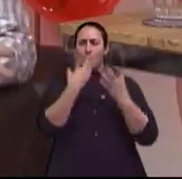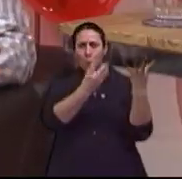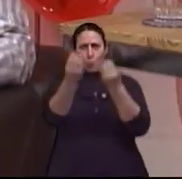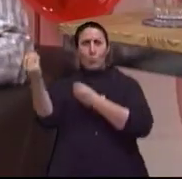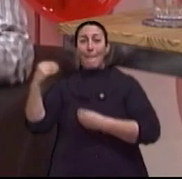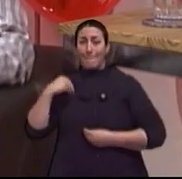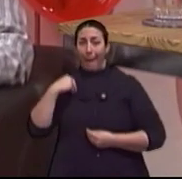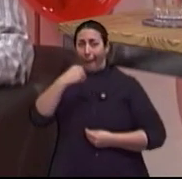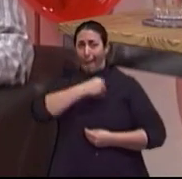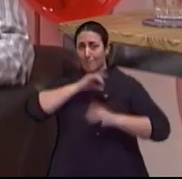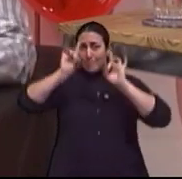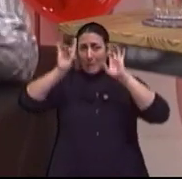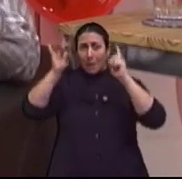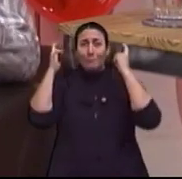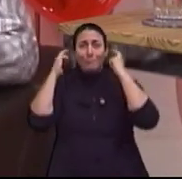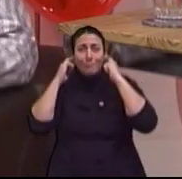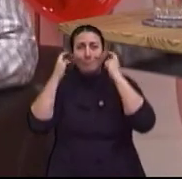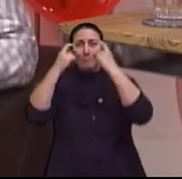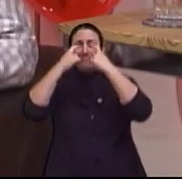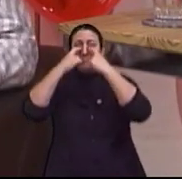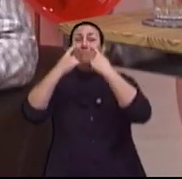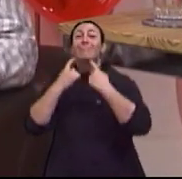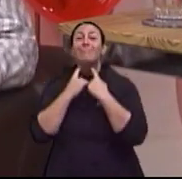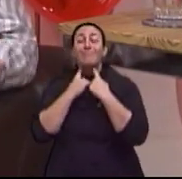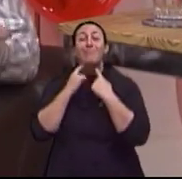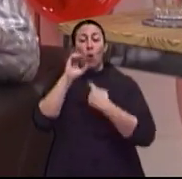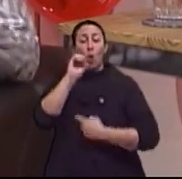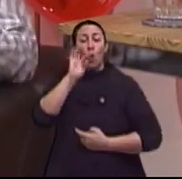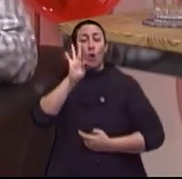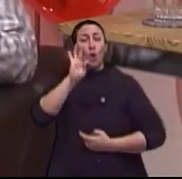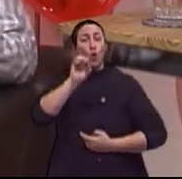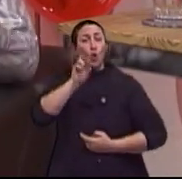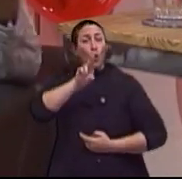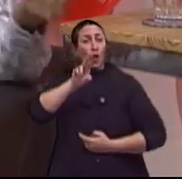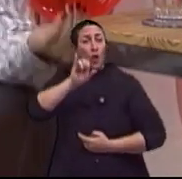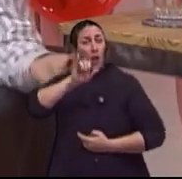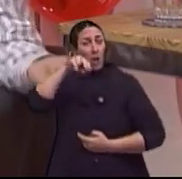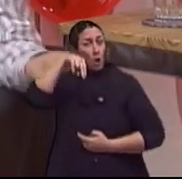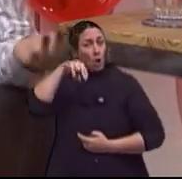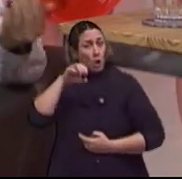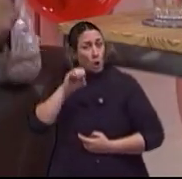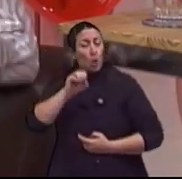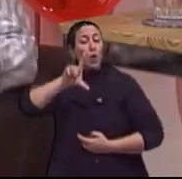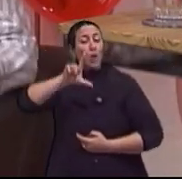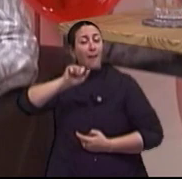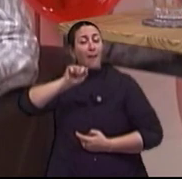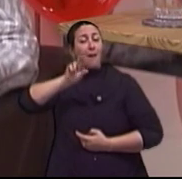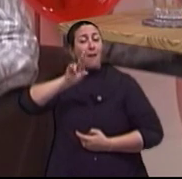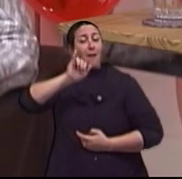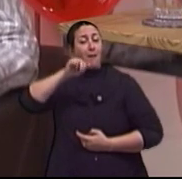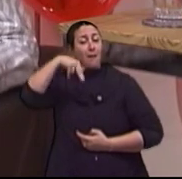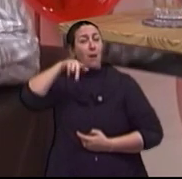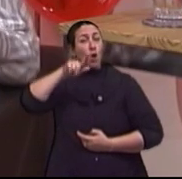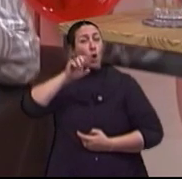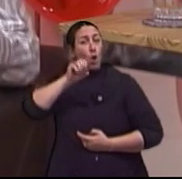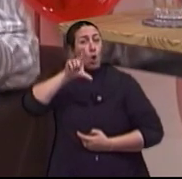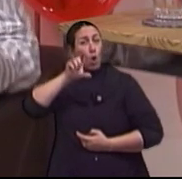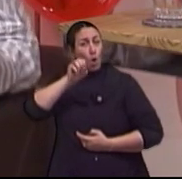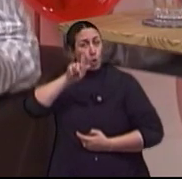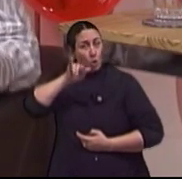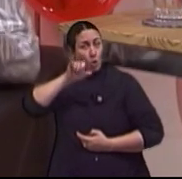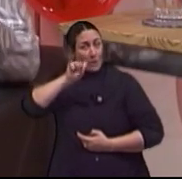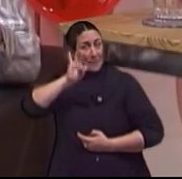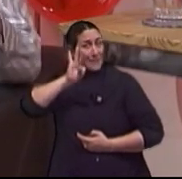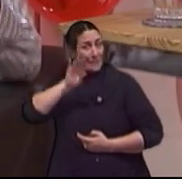otorrinolaringologistas né os médicos solicitam que não se faça essa remoção porque a cera é uma proteção do ouvido ela tem